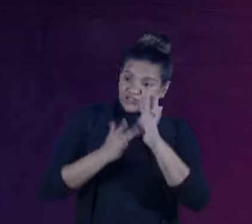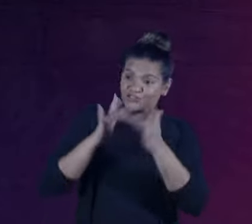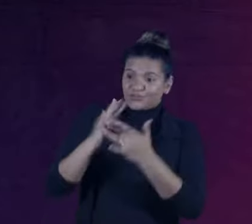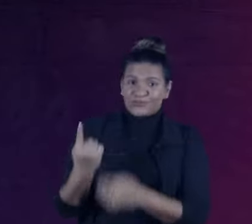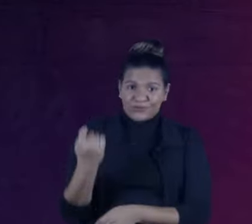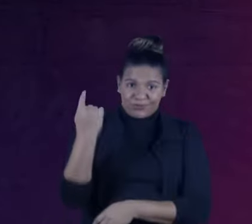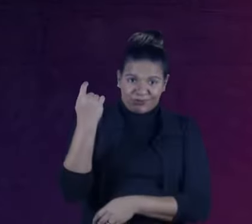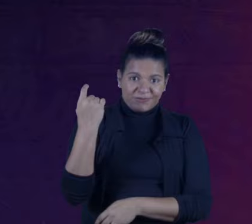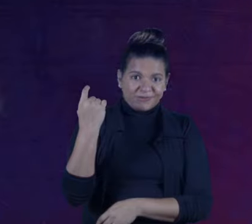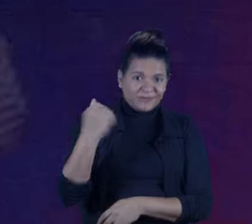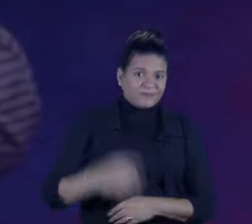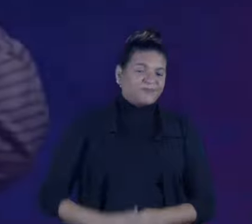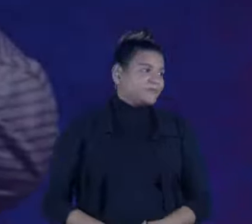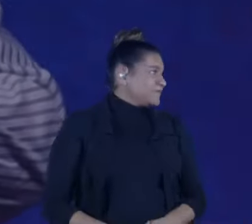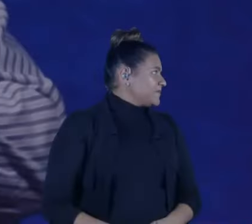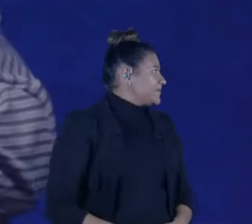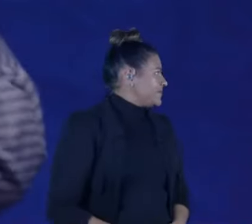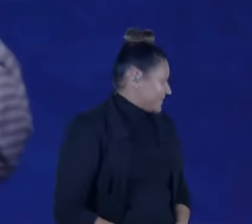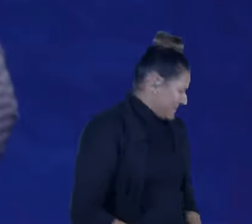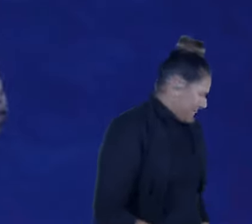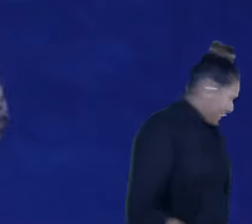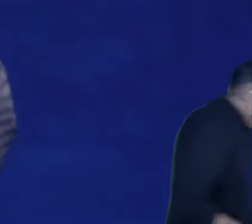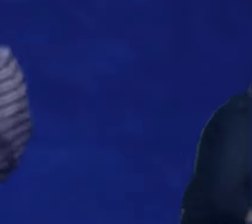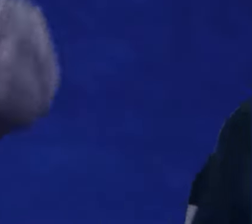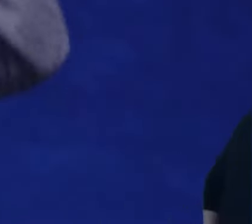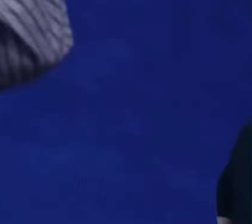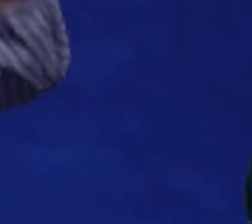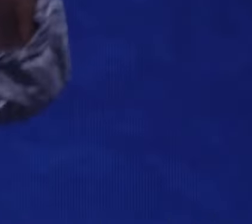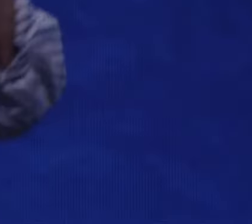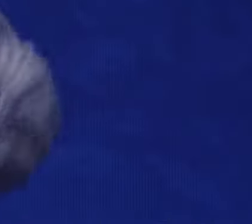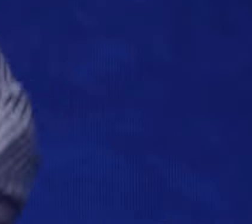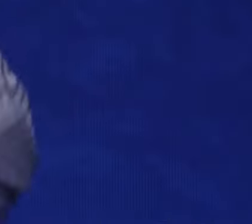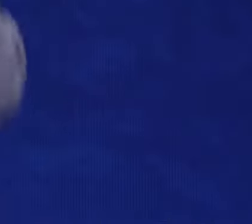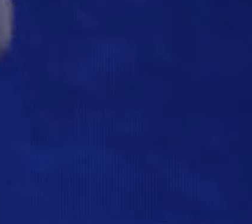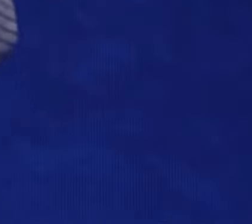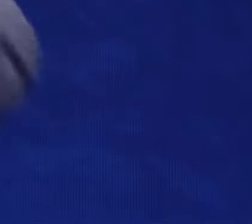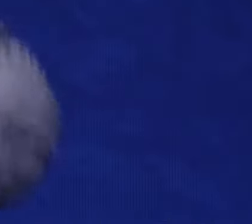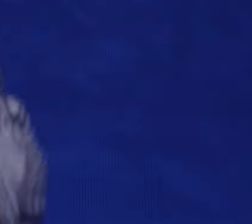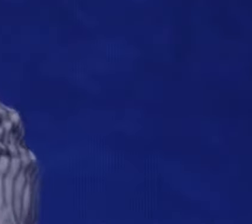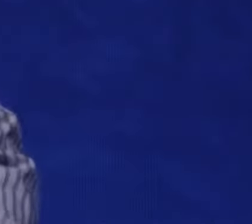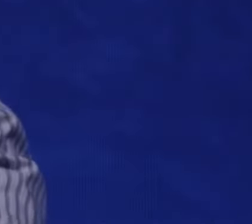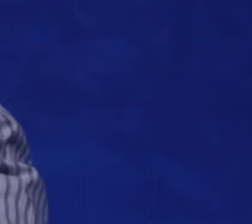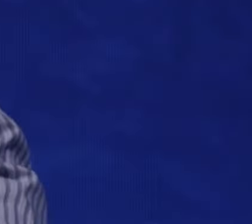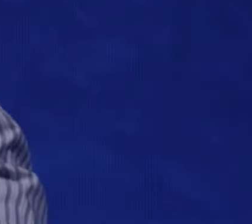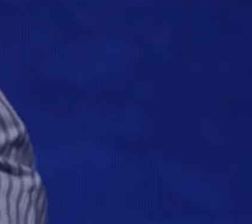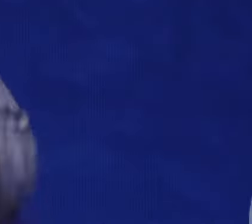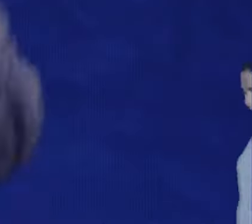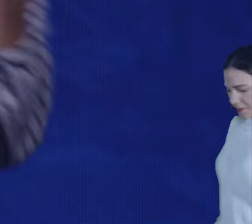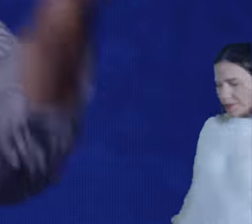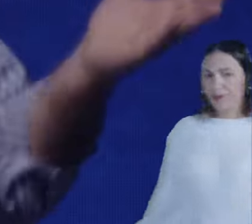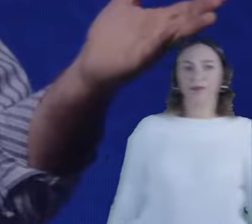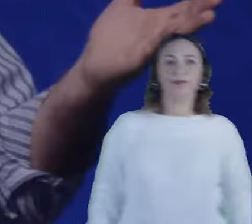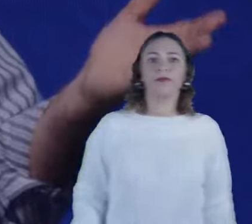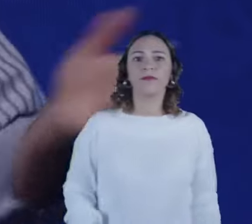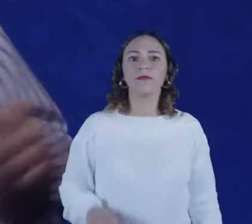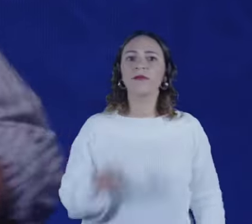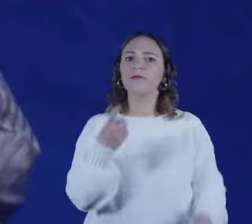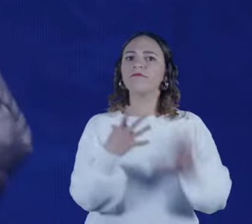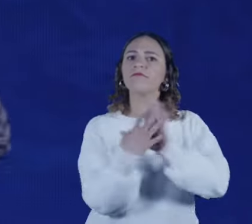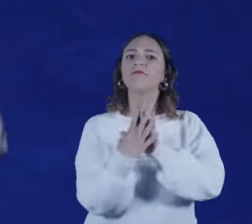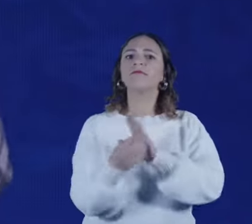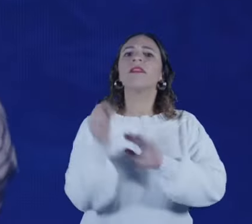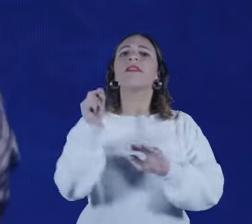Jesus Cristo. Então, numa fundação, você tinha a pedra angular. Diga, pedra angular. Quem é a pedra